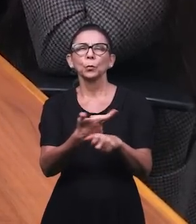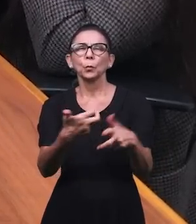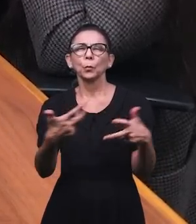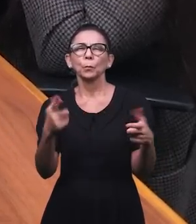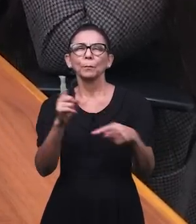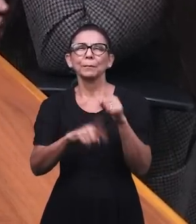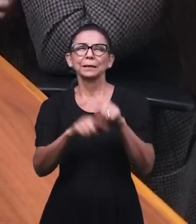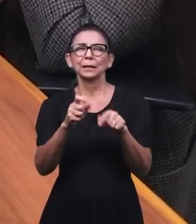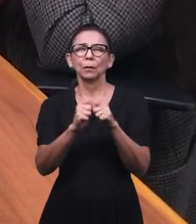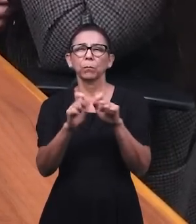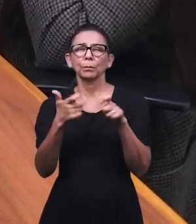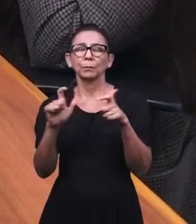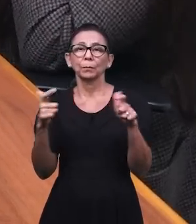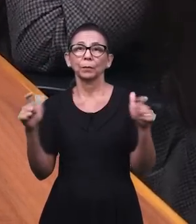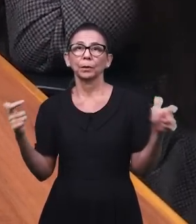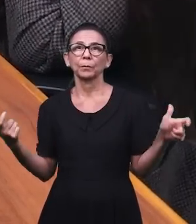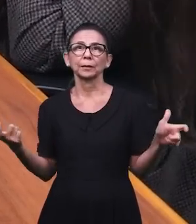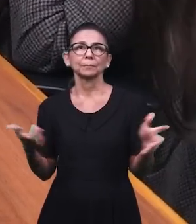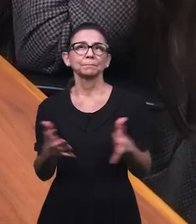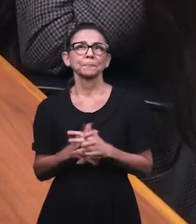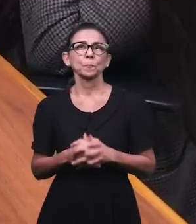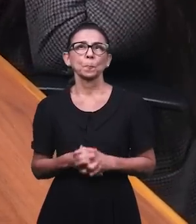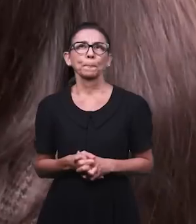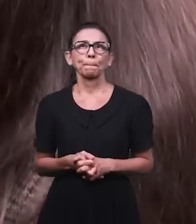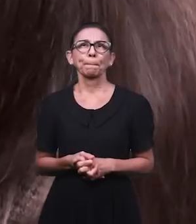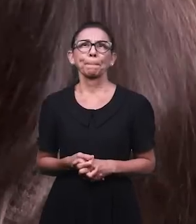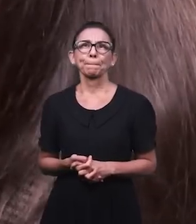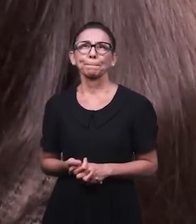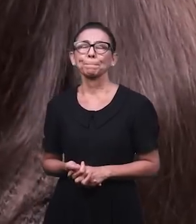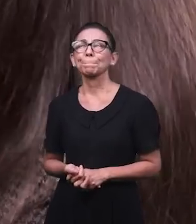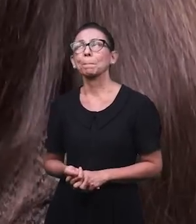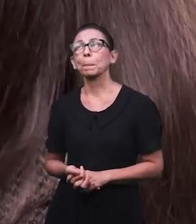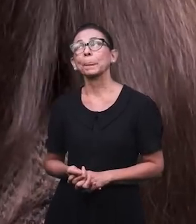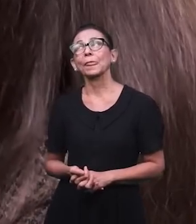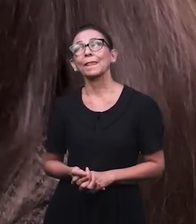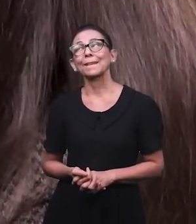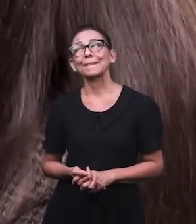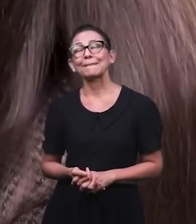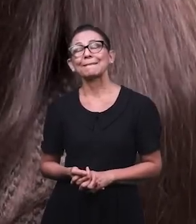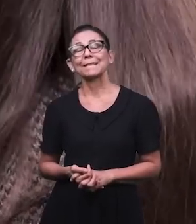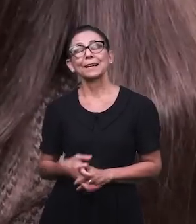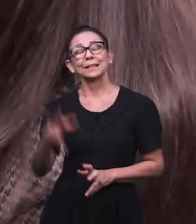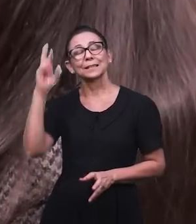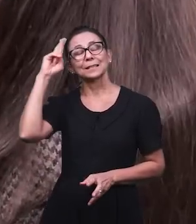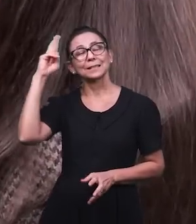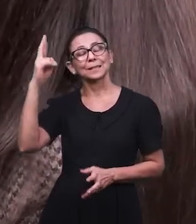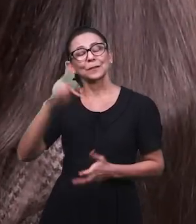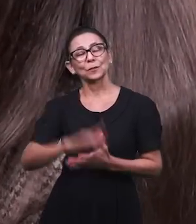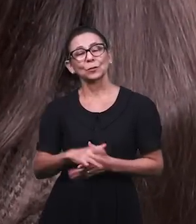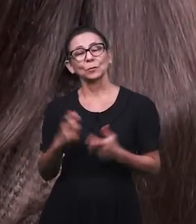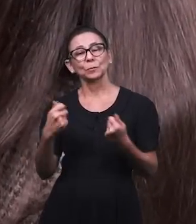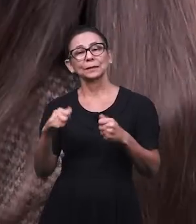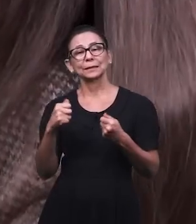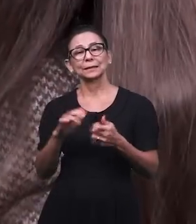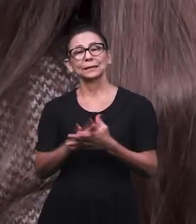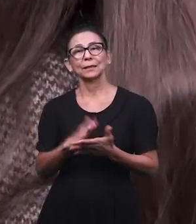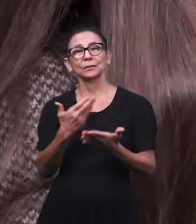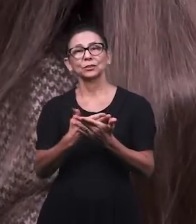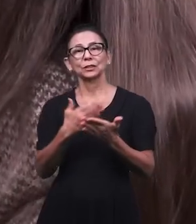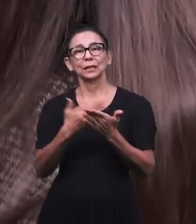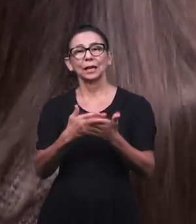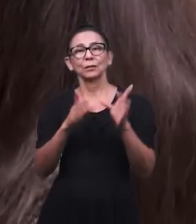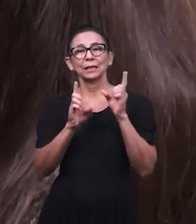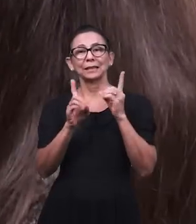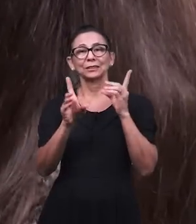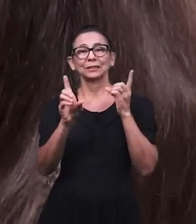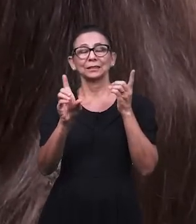você visse a quantidade de arquivo que ela me passou naquele dia, não ia dar tempo. Falei assim, eu tô sentindo falta de aula online. Aula,